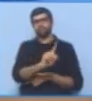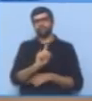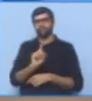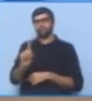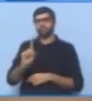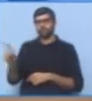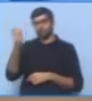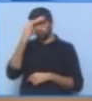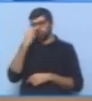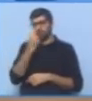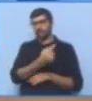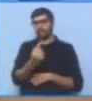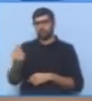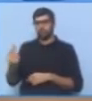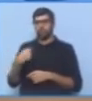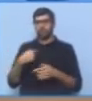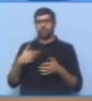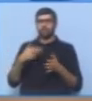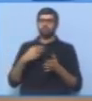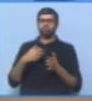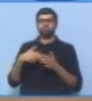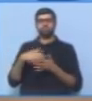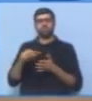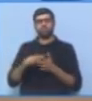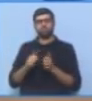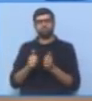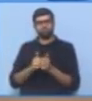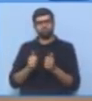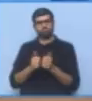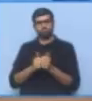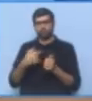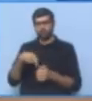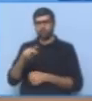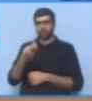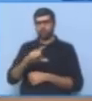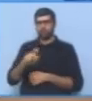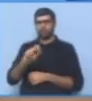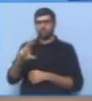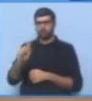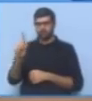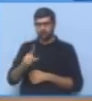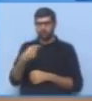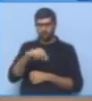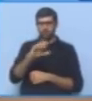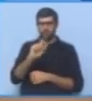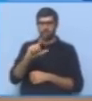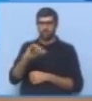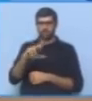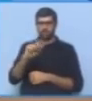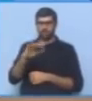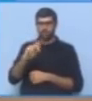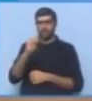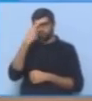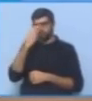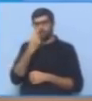a cada história, vai caminhar ao lado deles, vai a Nazaré, vai a Galileia, vai a cada uma destas